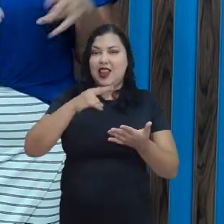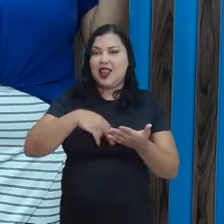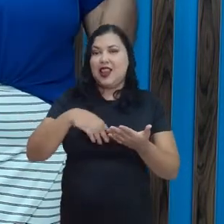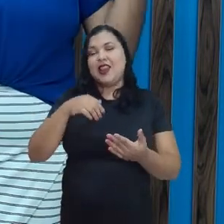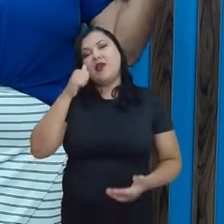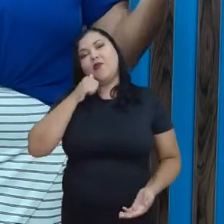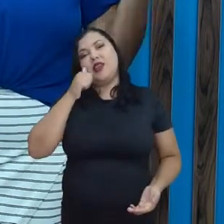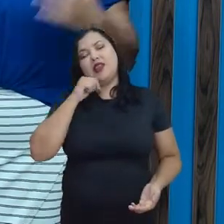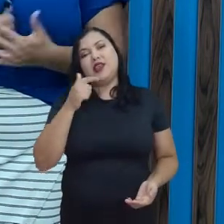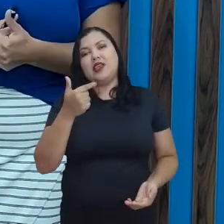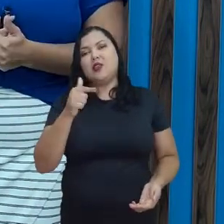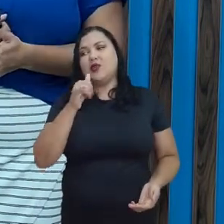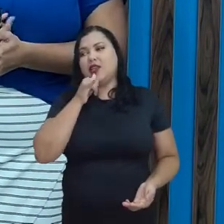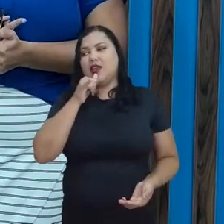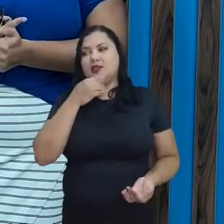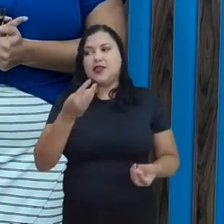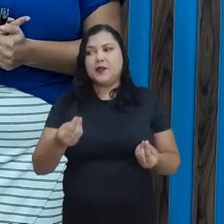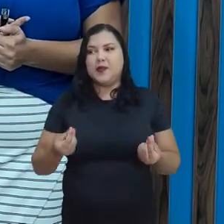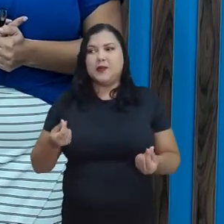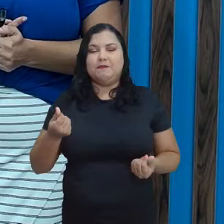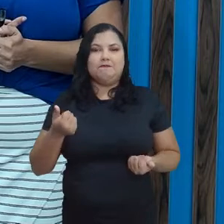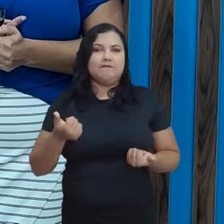tenham corpos,